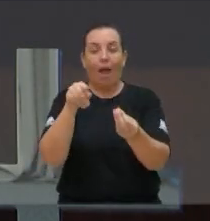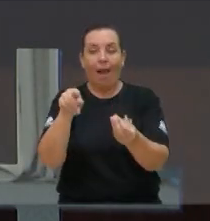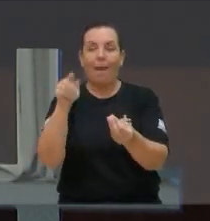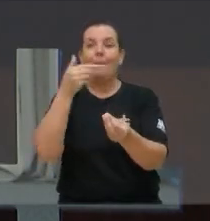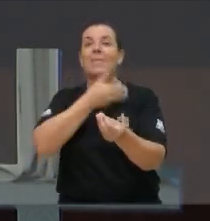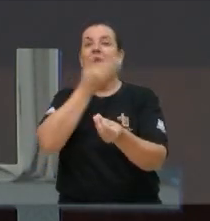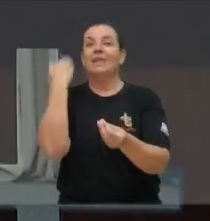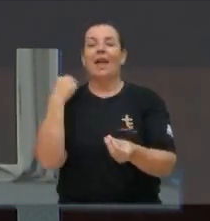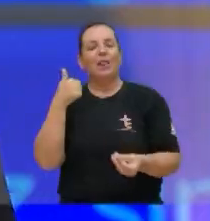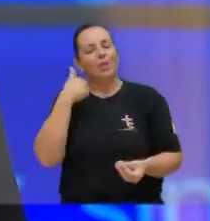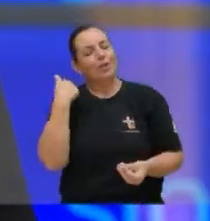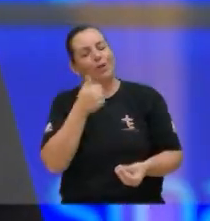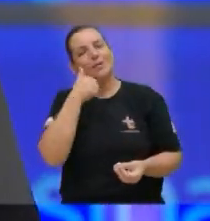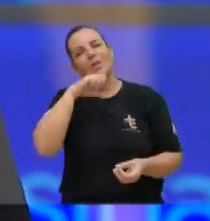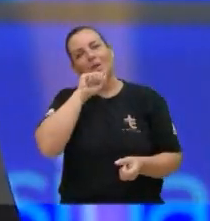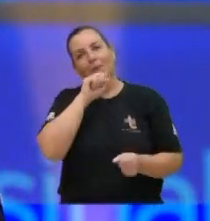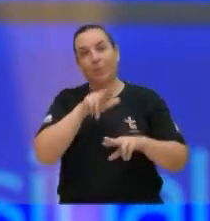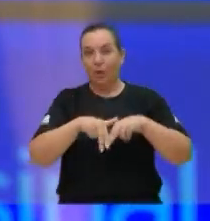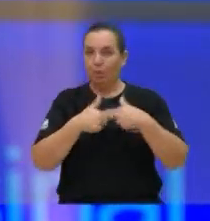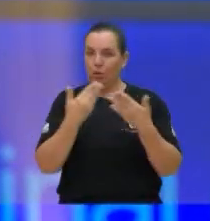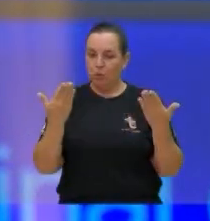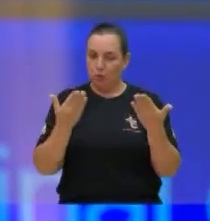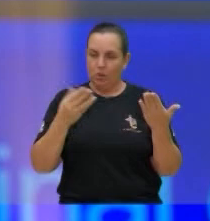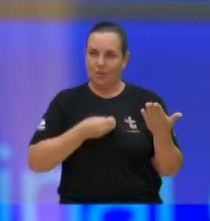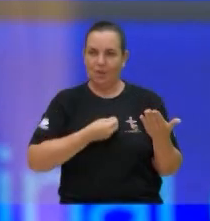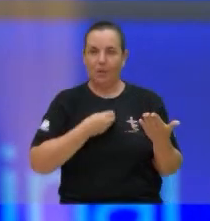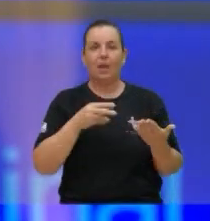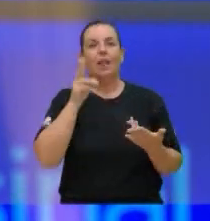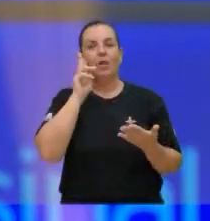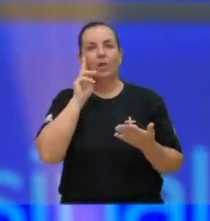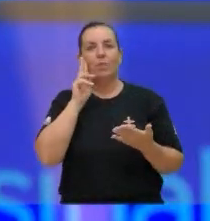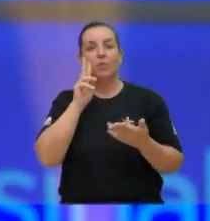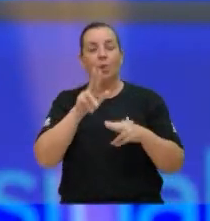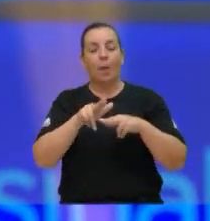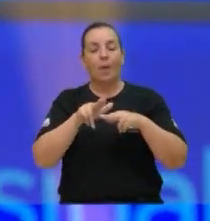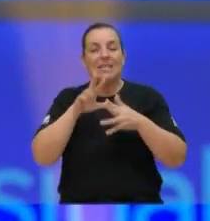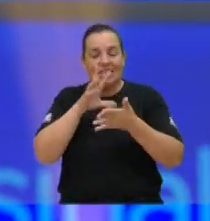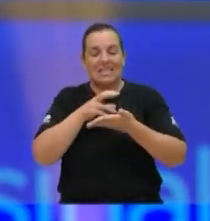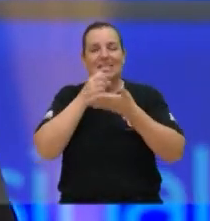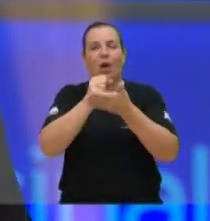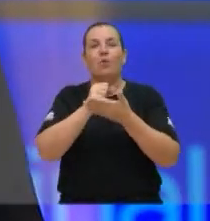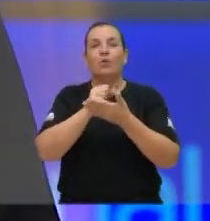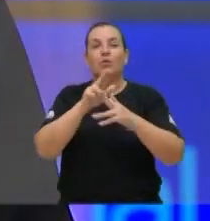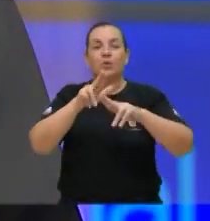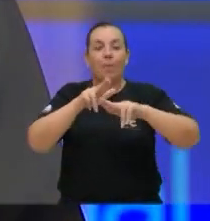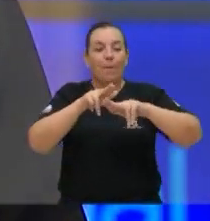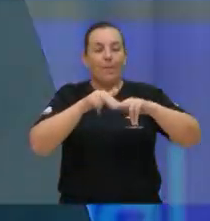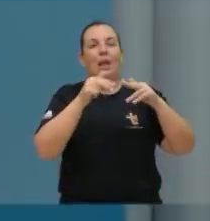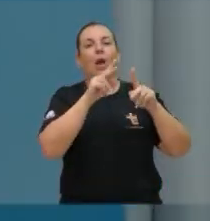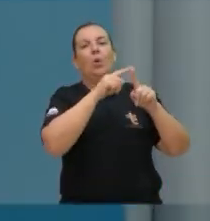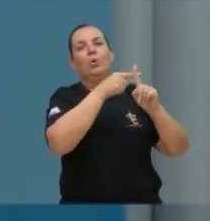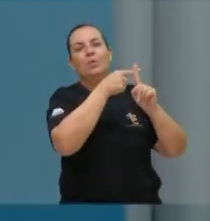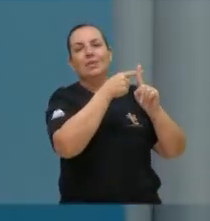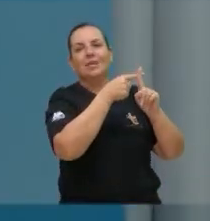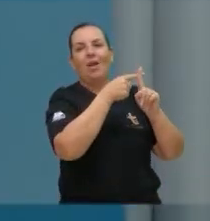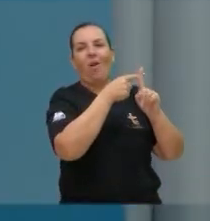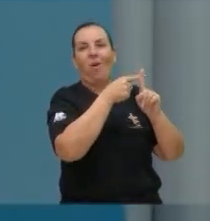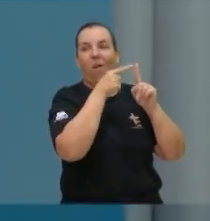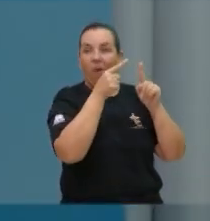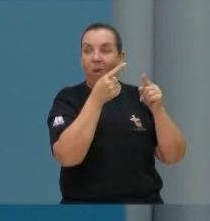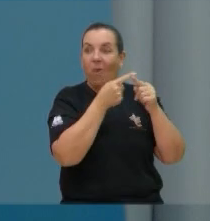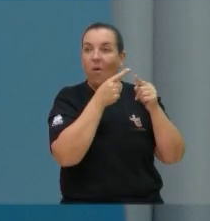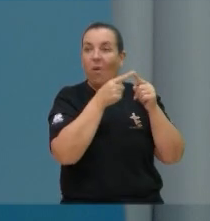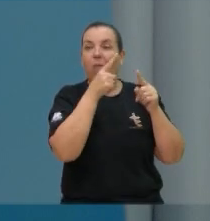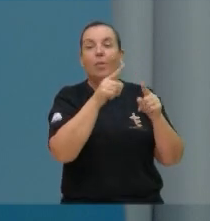nós estamos aqui hoje, lembrando que fomos salvos por aquele dia, por aquela cruz. E por sermos